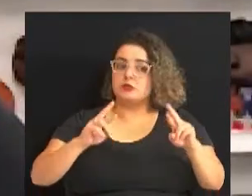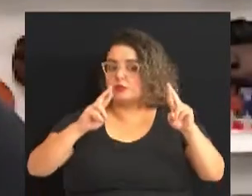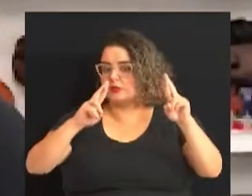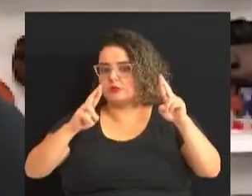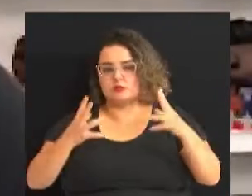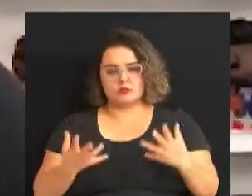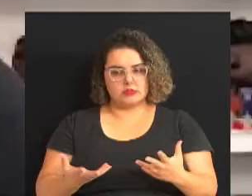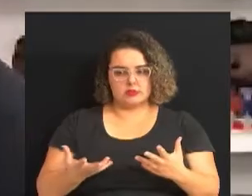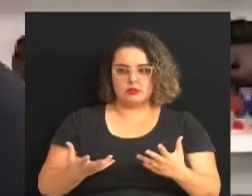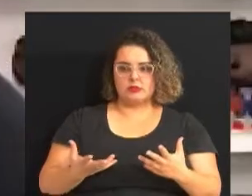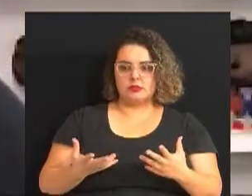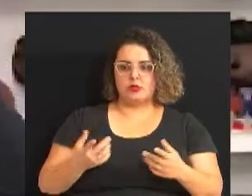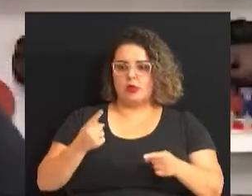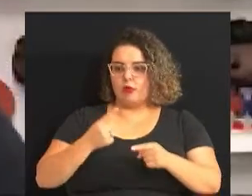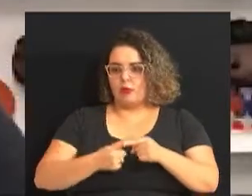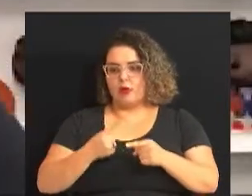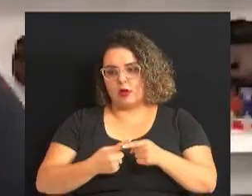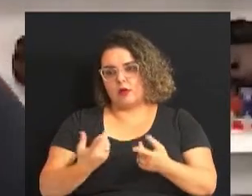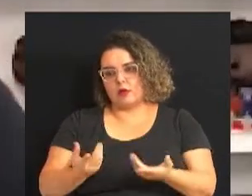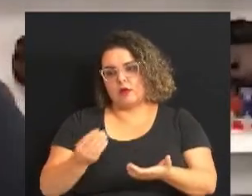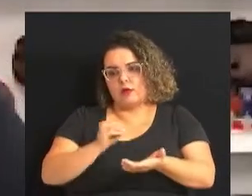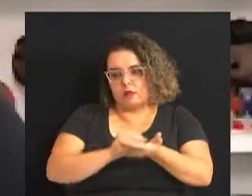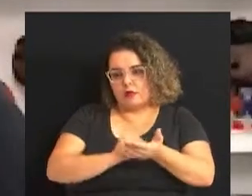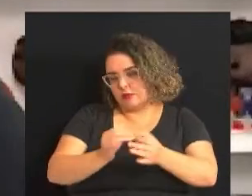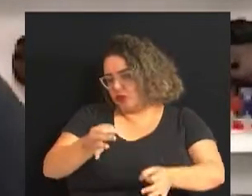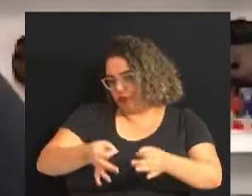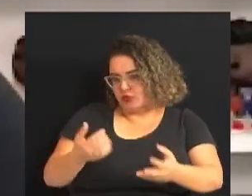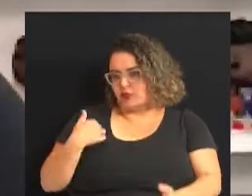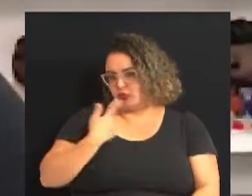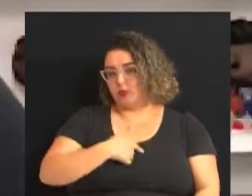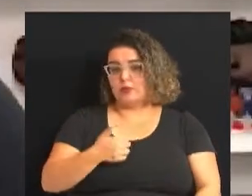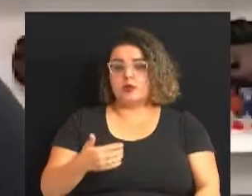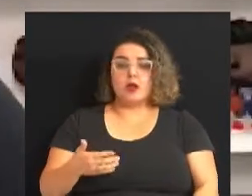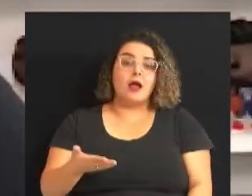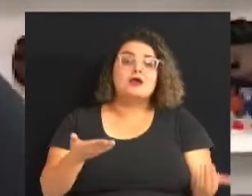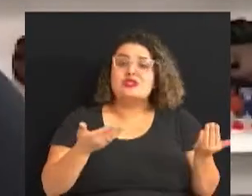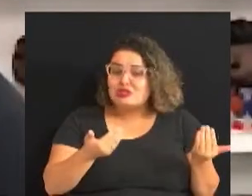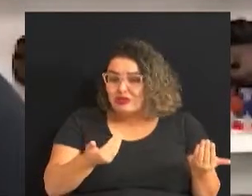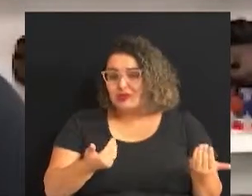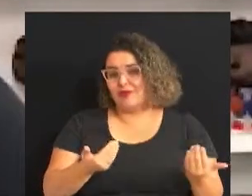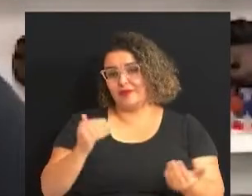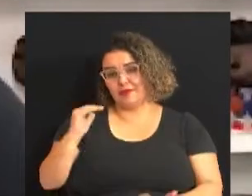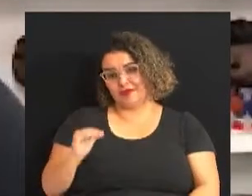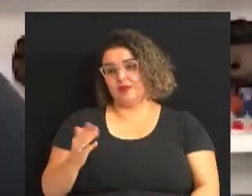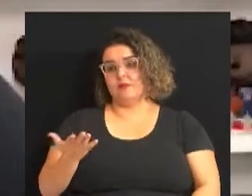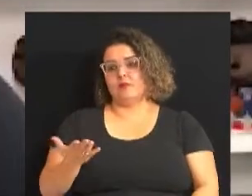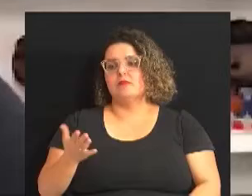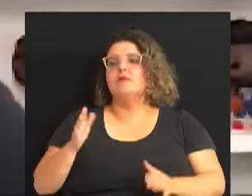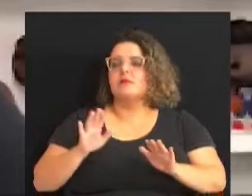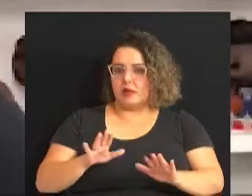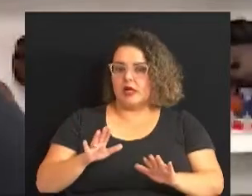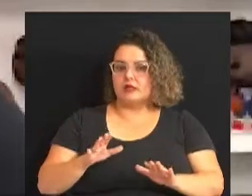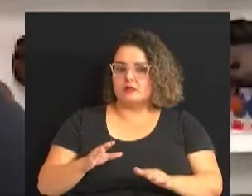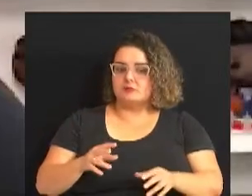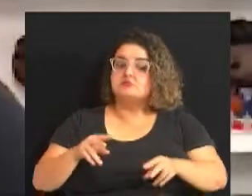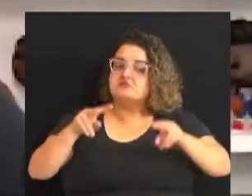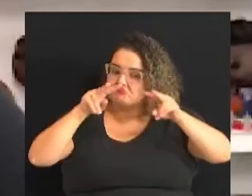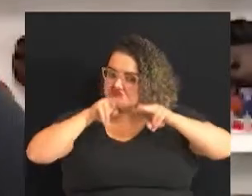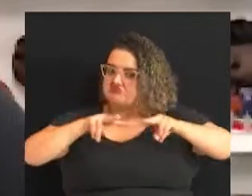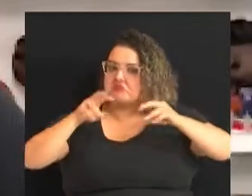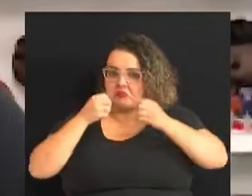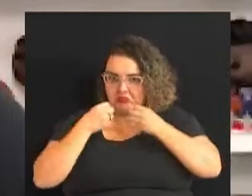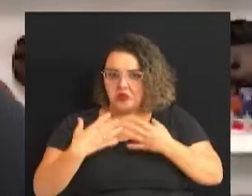porque seria injusto com a gente, porque é um garoto muito novo. Mas eu tenho ele com bons olhos, eu acho que ele